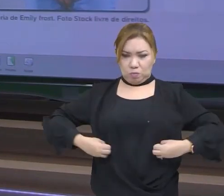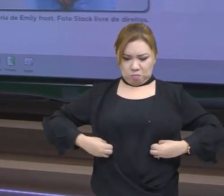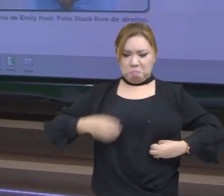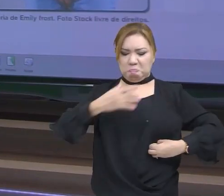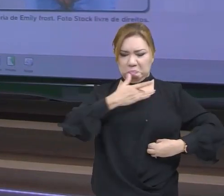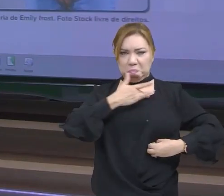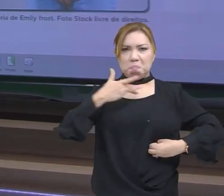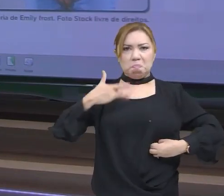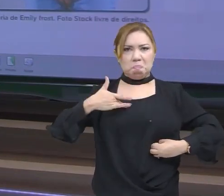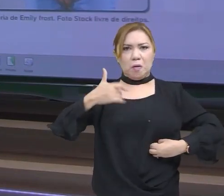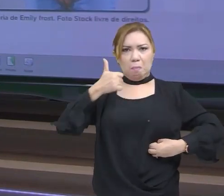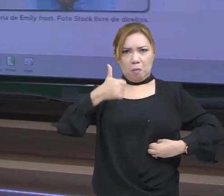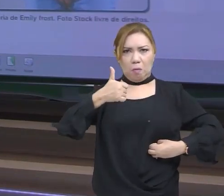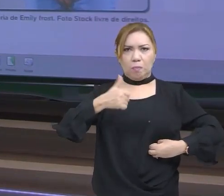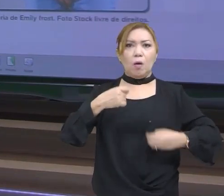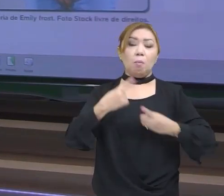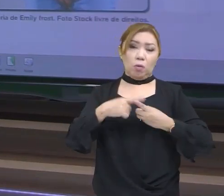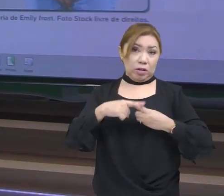também